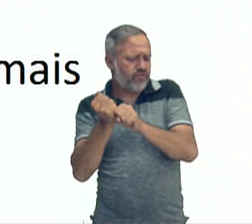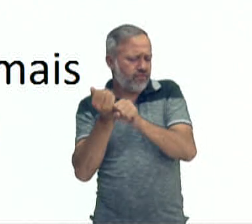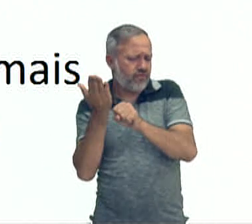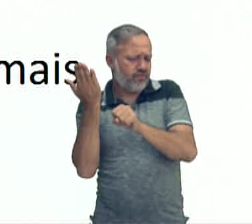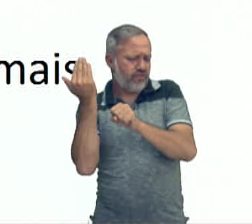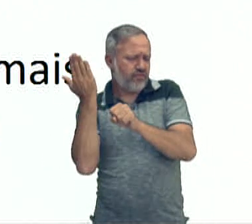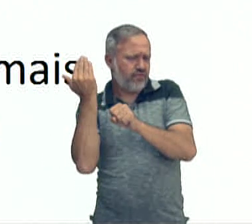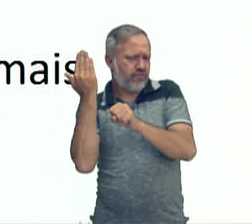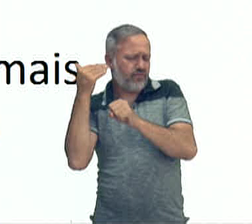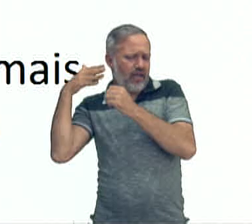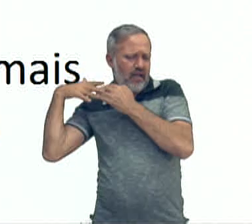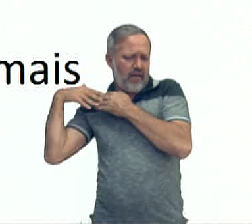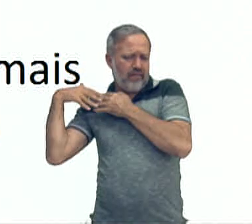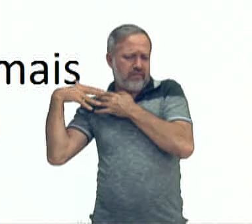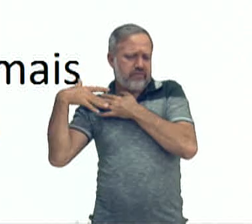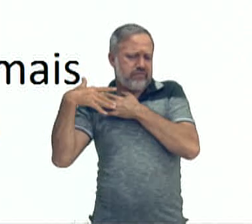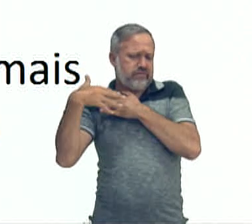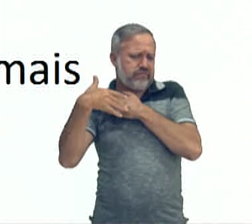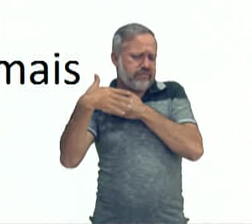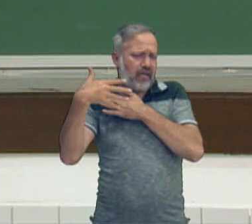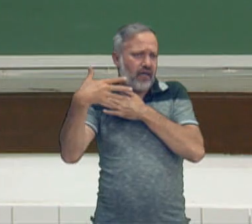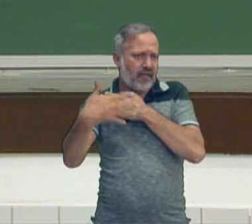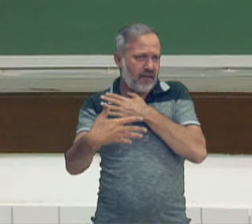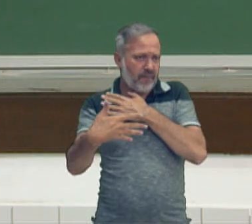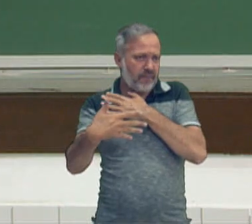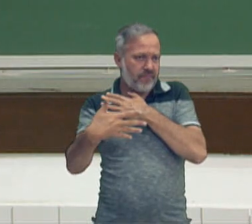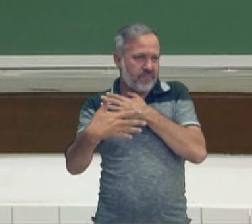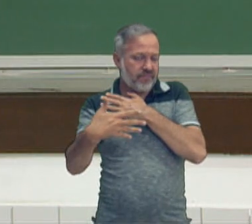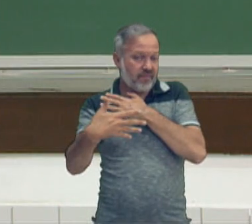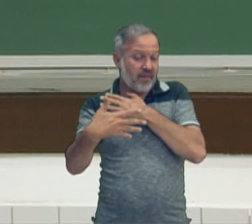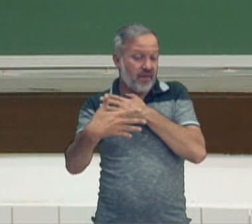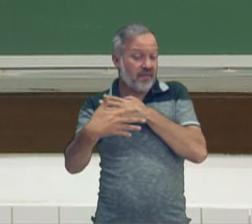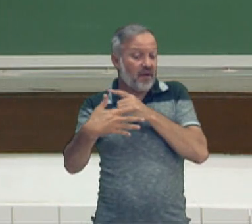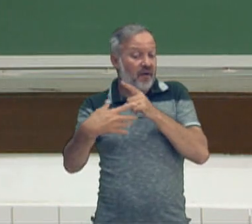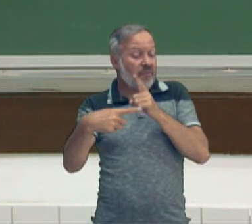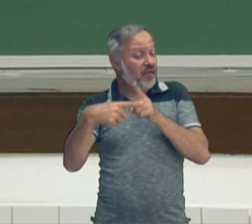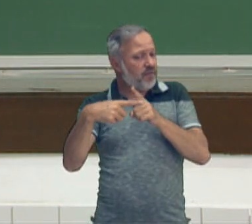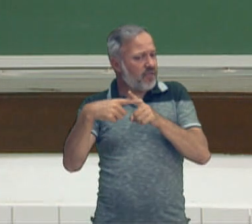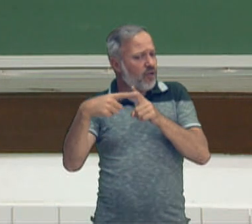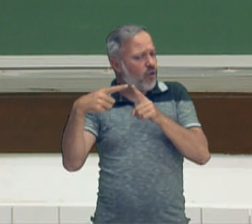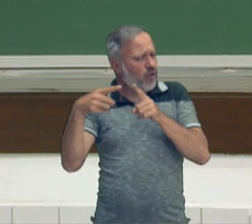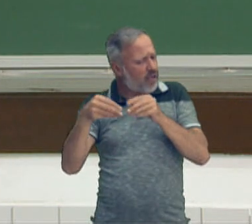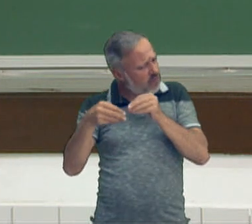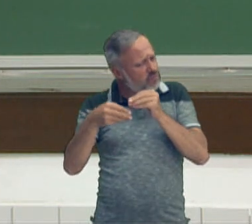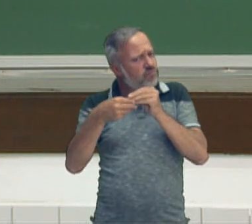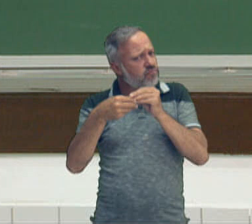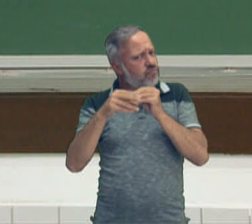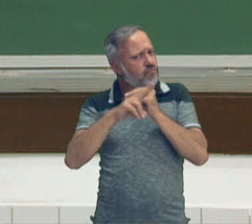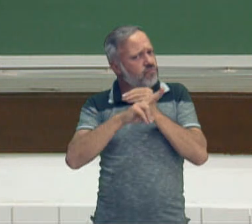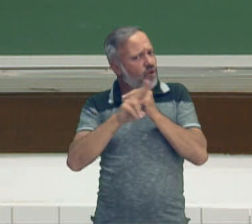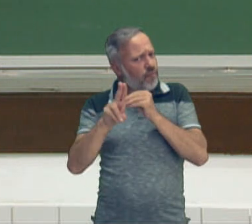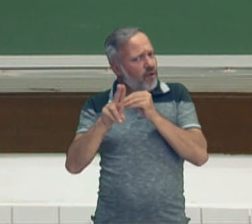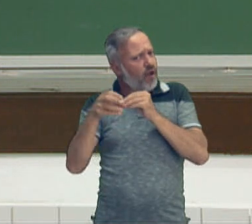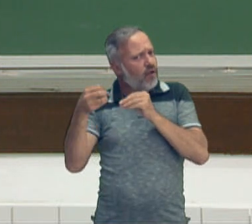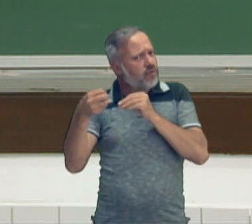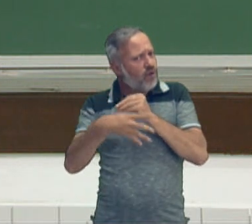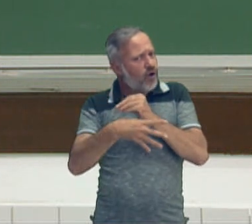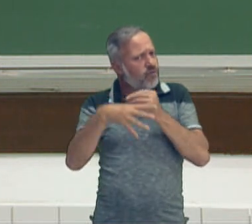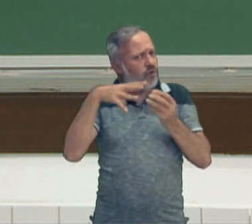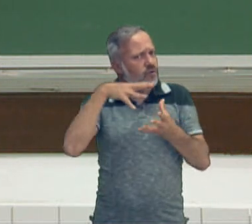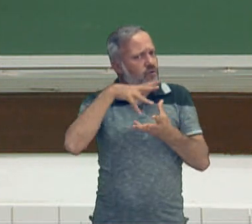exposto aos agentes externos de transformação. Portanto, chamaram o Novo Mundo, por isso que foi colocado entre aspas, Novo Mundo no sentido